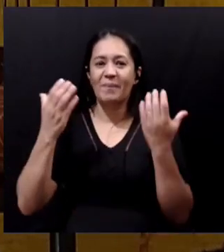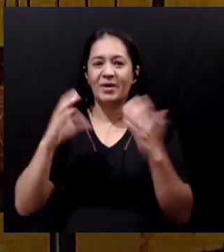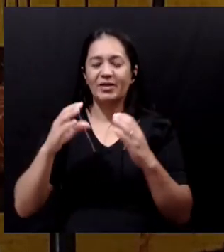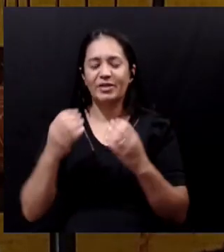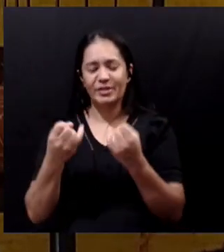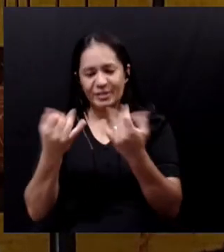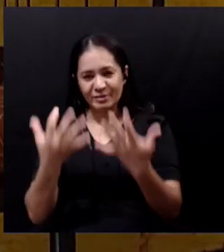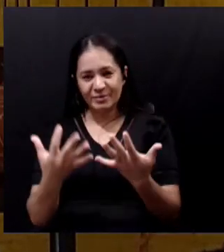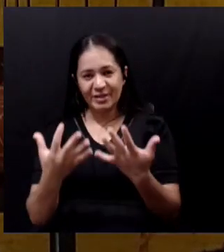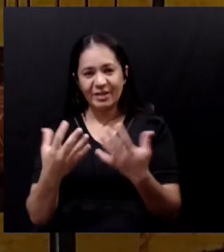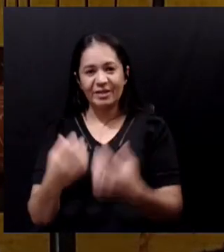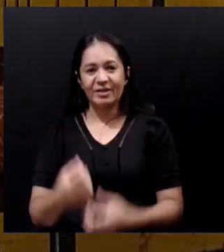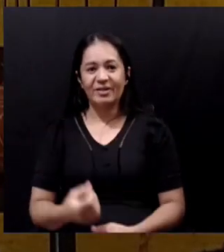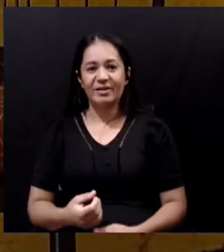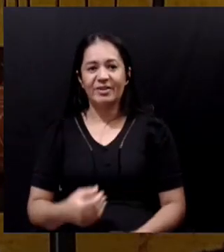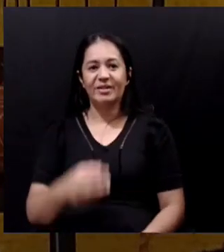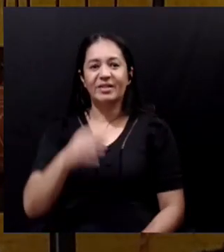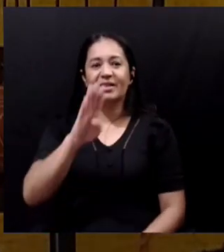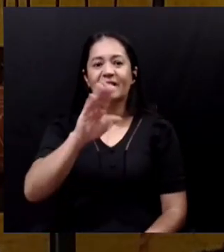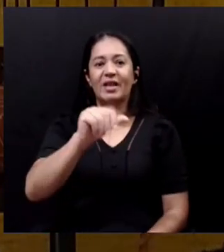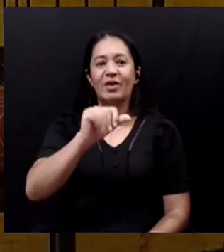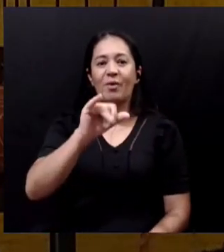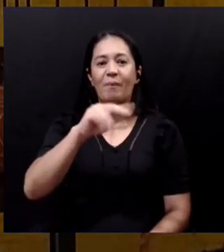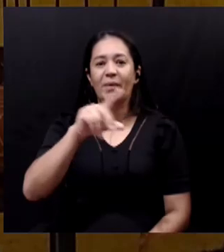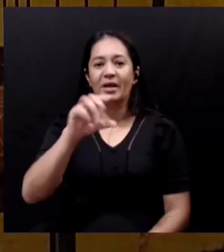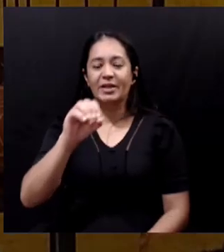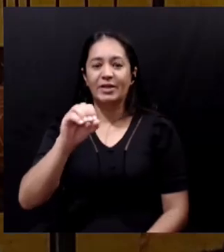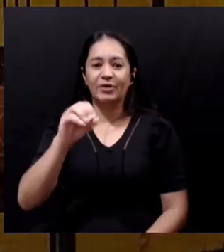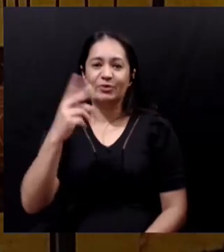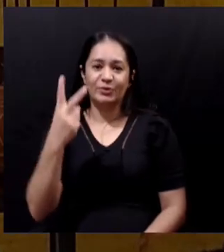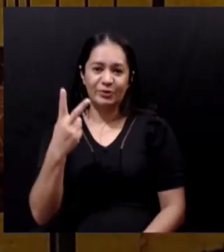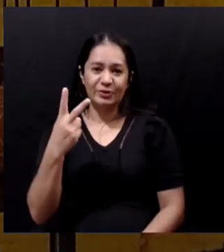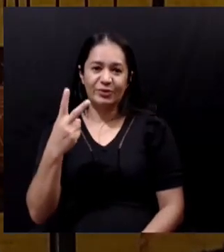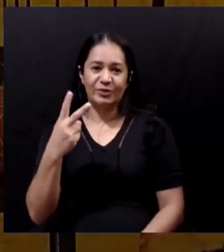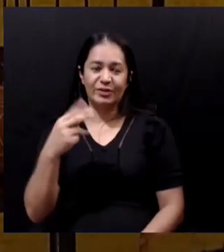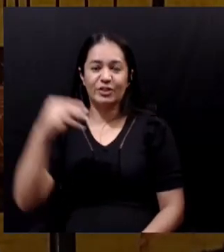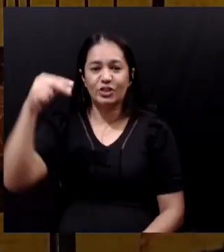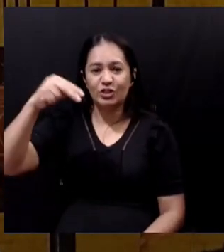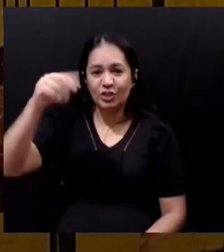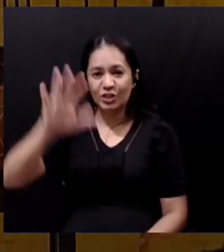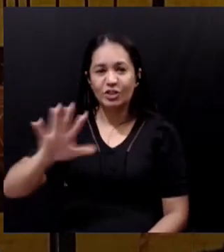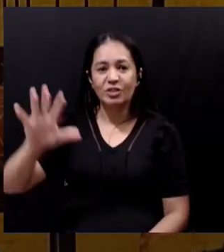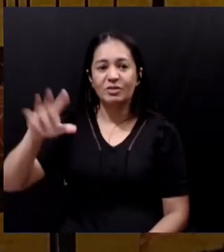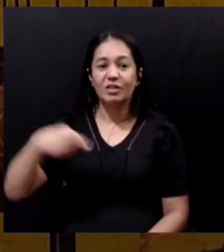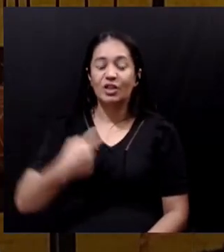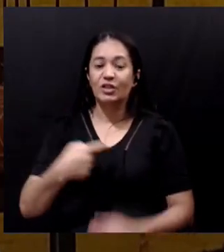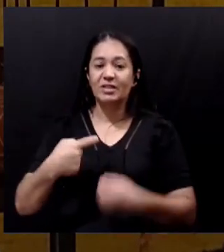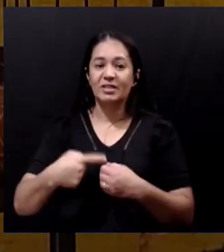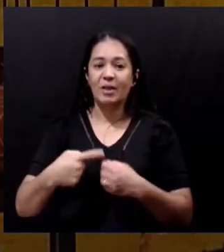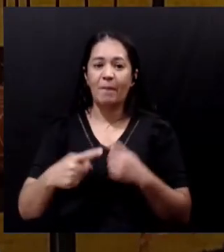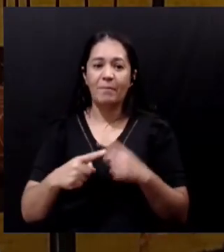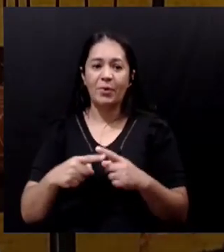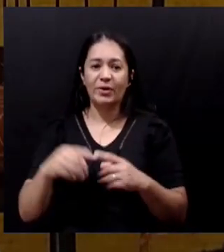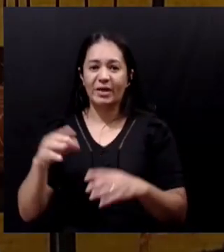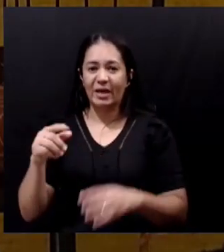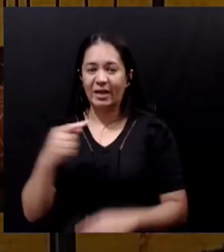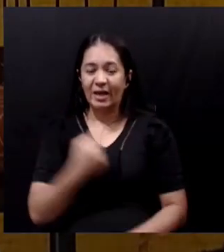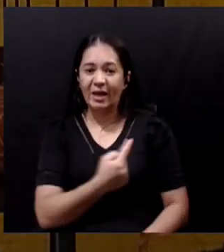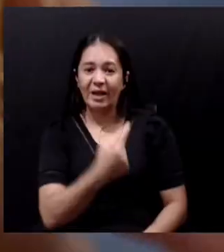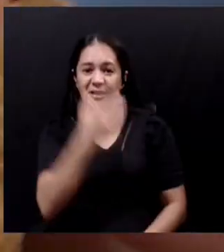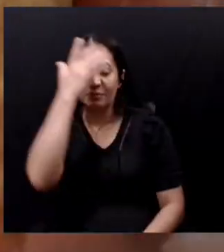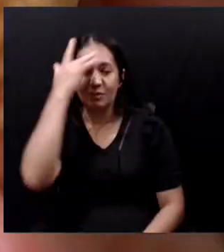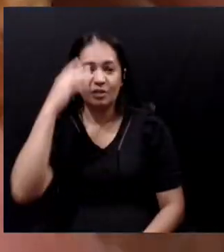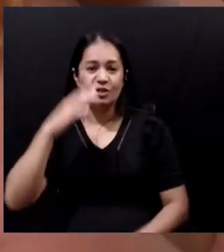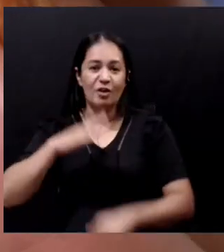o baião de dois. Baião de dois nordestino mesmo, tipo da nossa cidade. Porque o baião de dois, cada pessoa faz de um jeito. E a